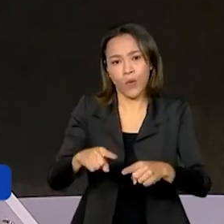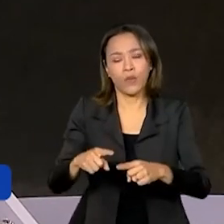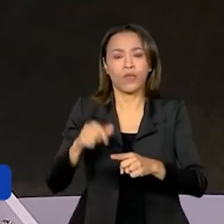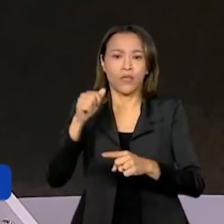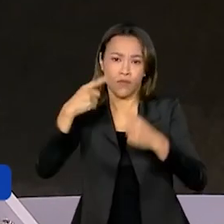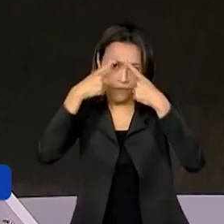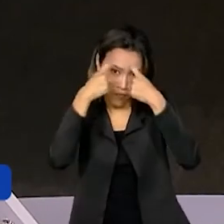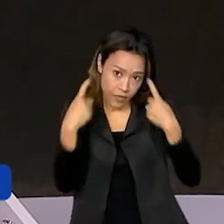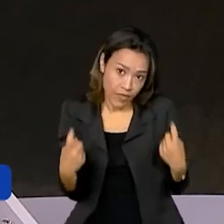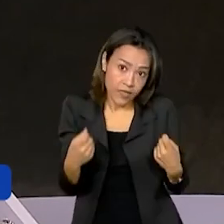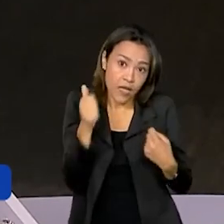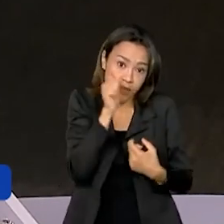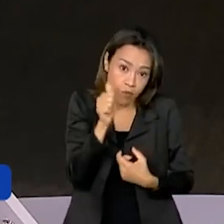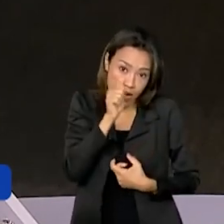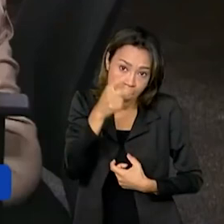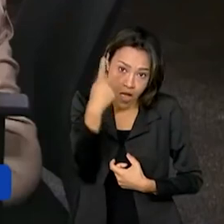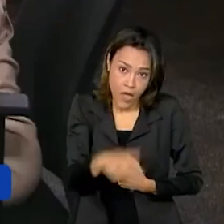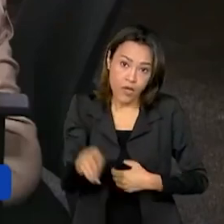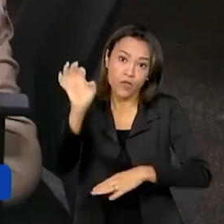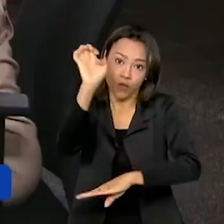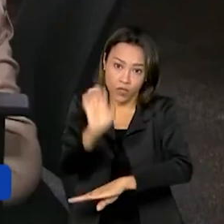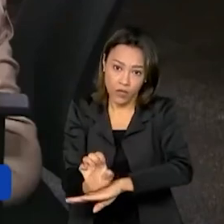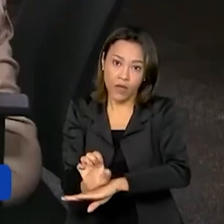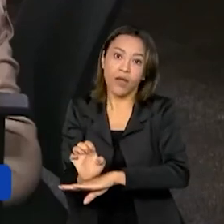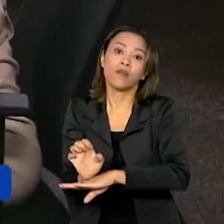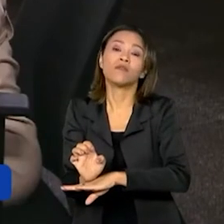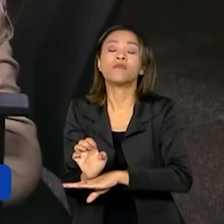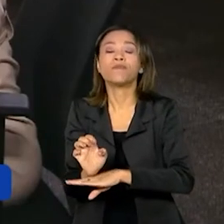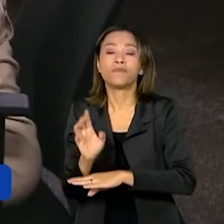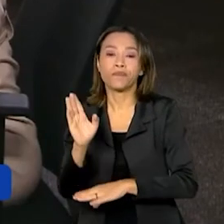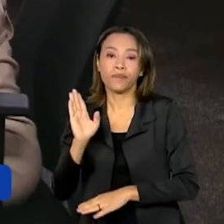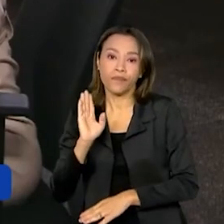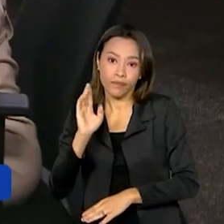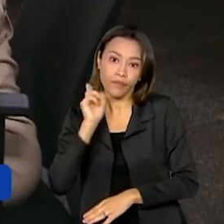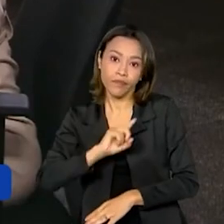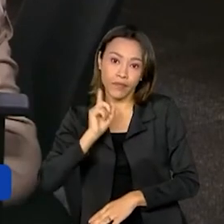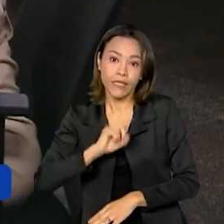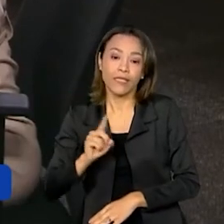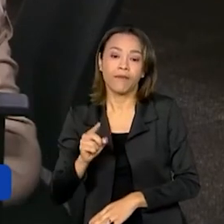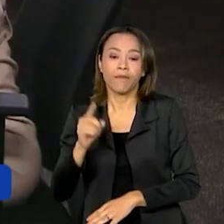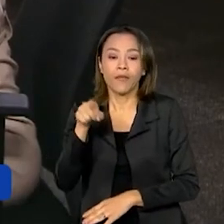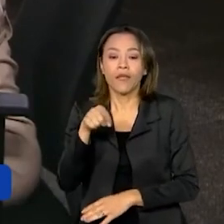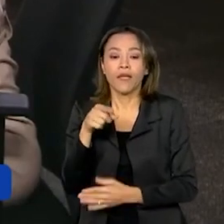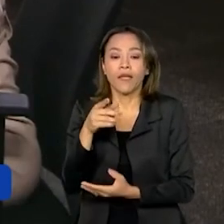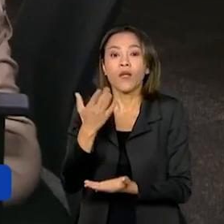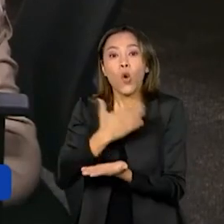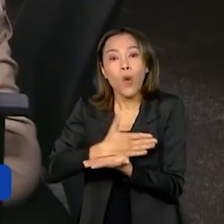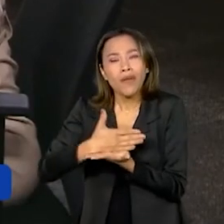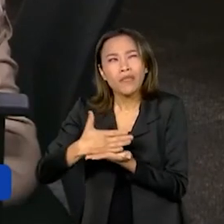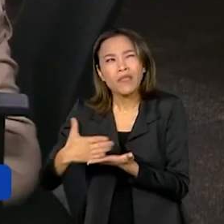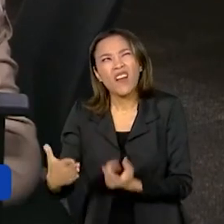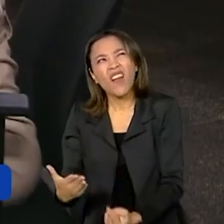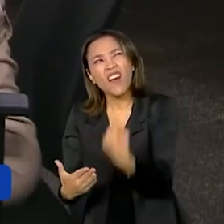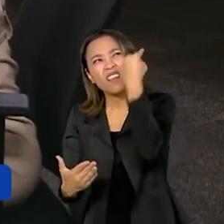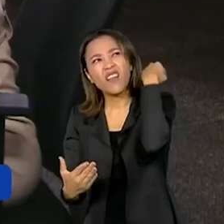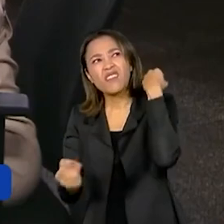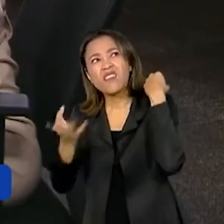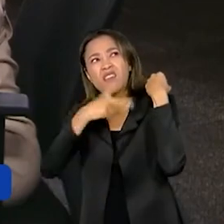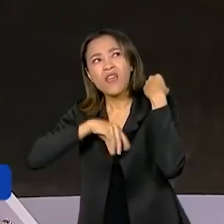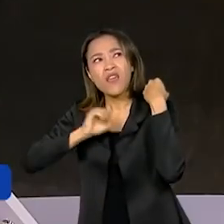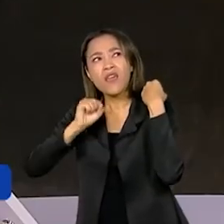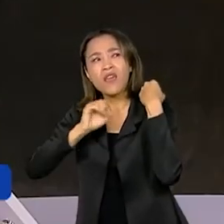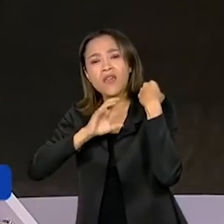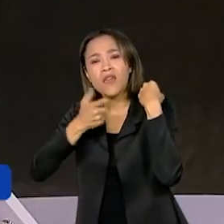para as mulheres mineiras, Karine, que começaram Quem Ama Não Mata na década de 80. Então, eu acho que é